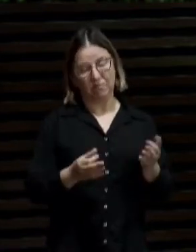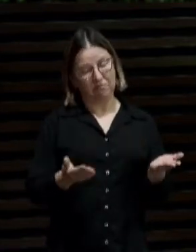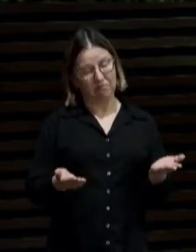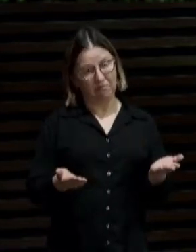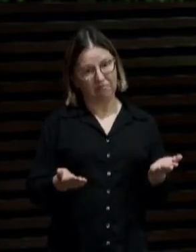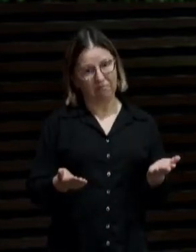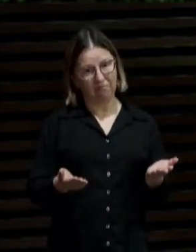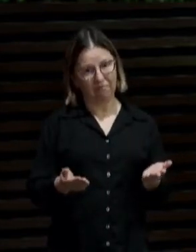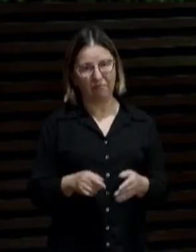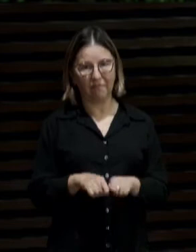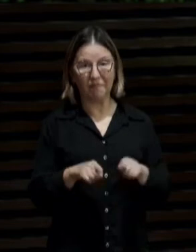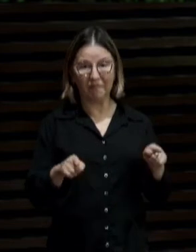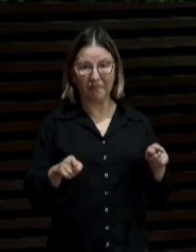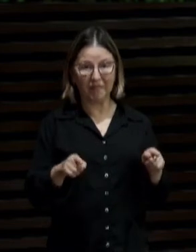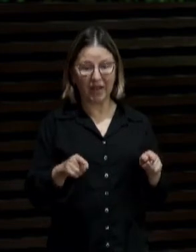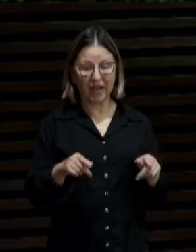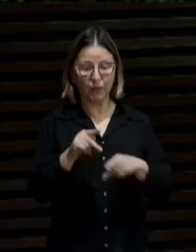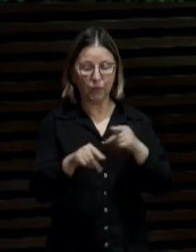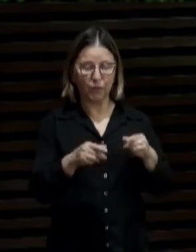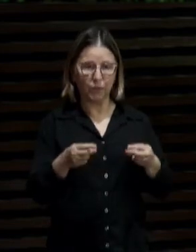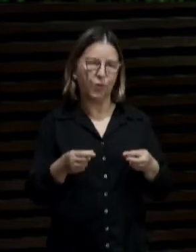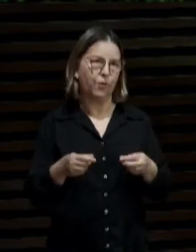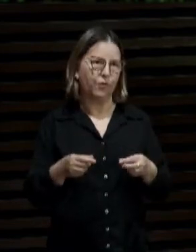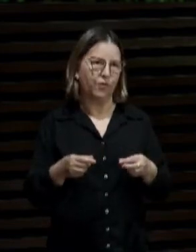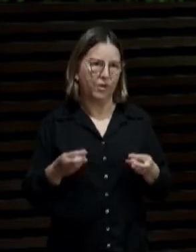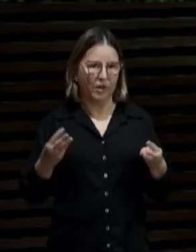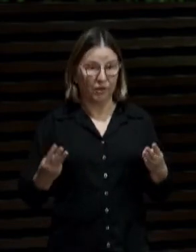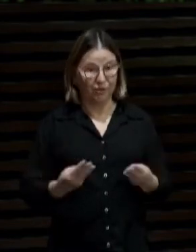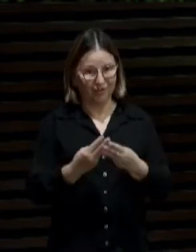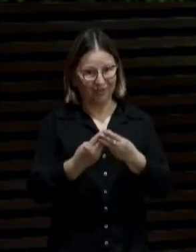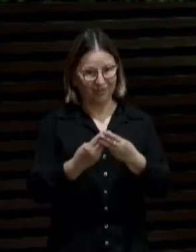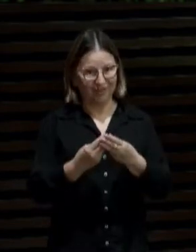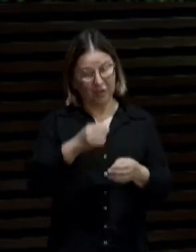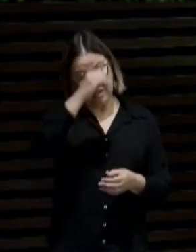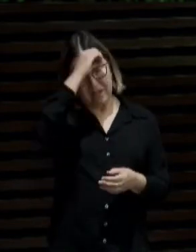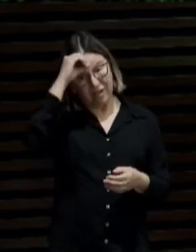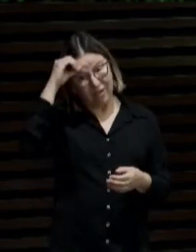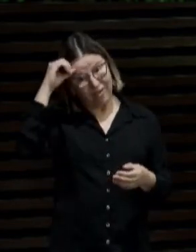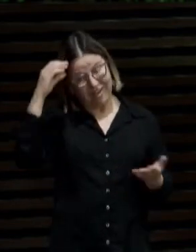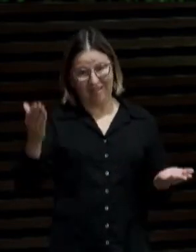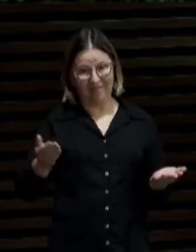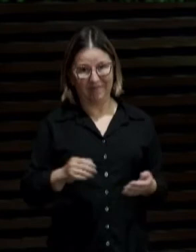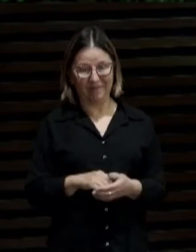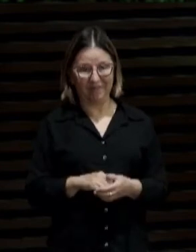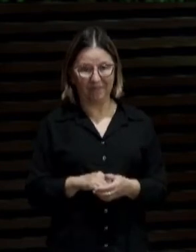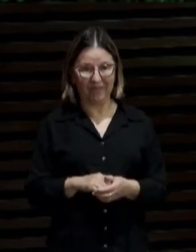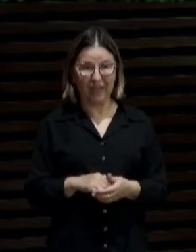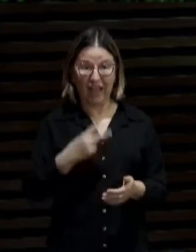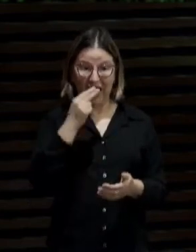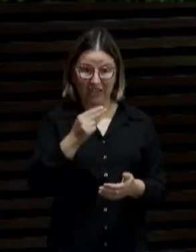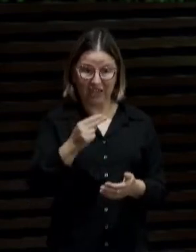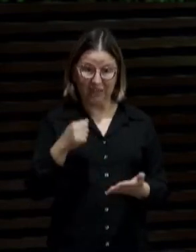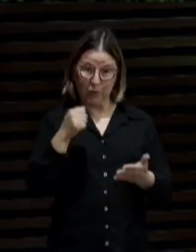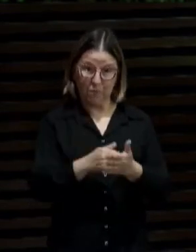Mas os judeus ignoravam isso. E eles falavam, não, Abraão é justo e cumpria a lei. Mas como que Abraão cumpria a lei se a lei veio 400